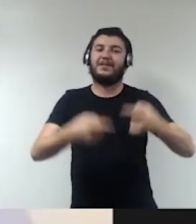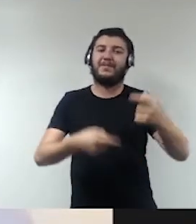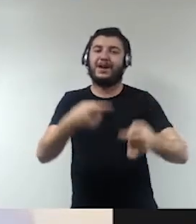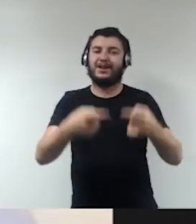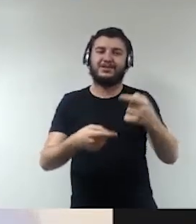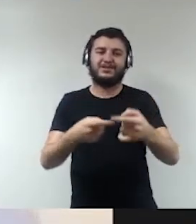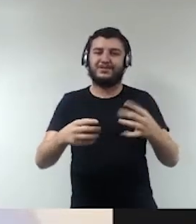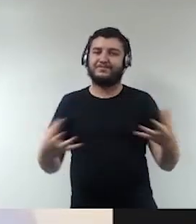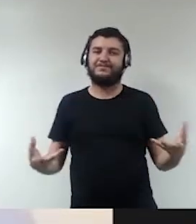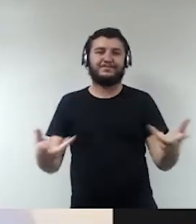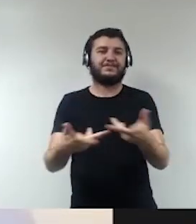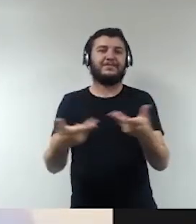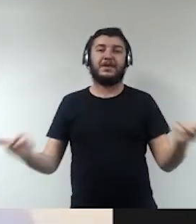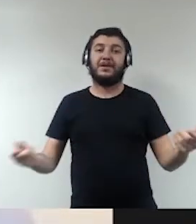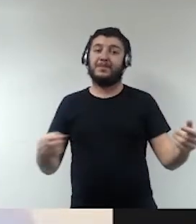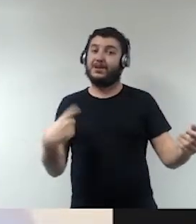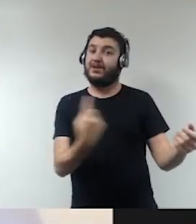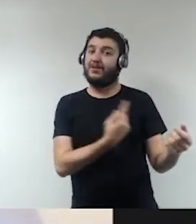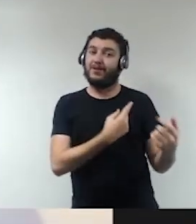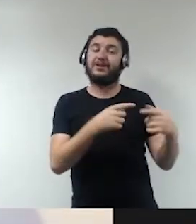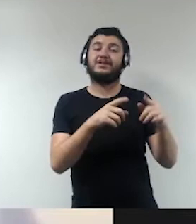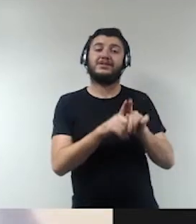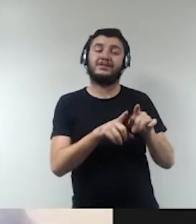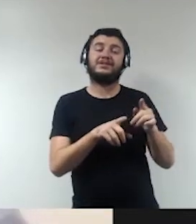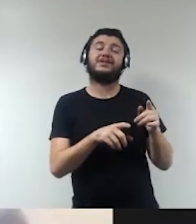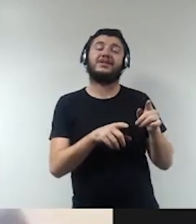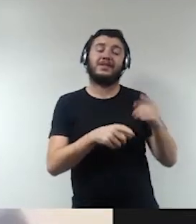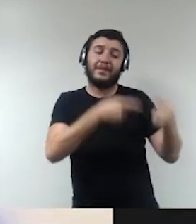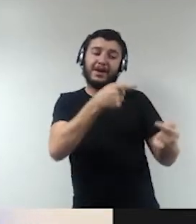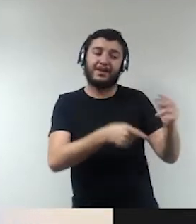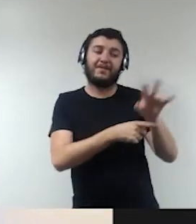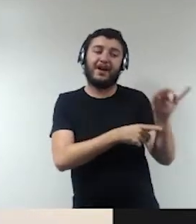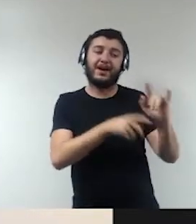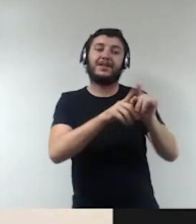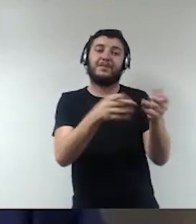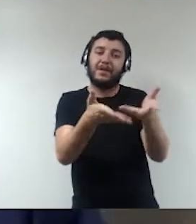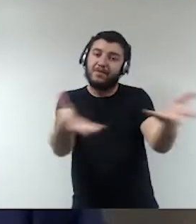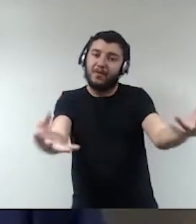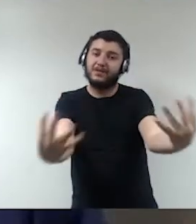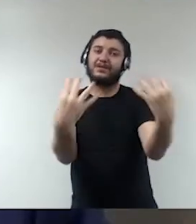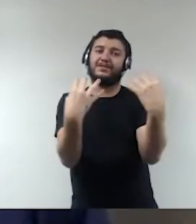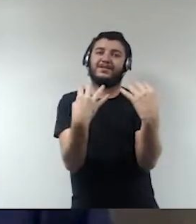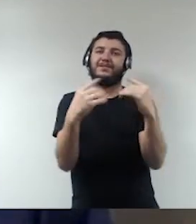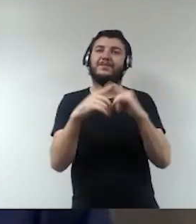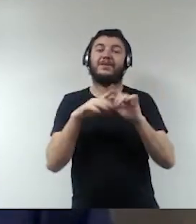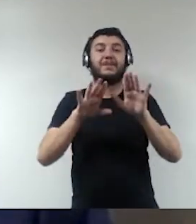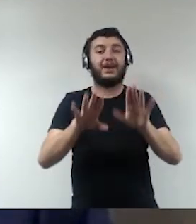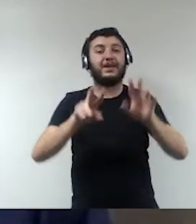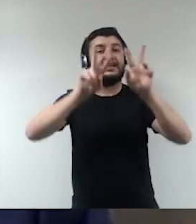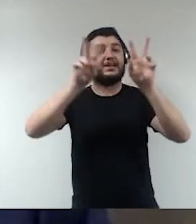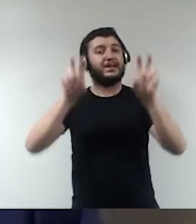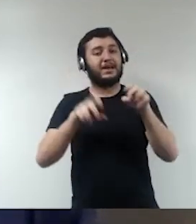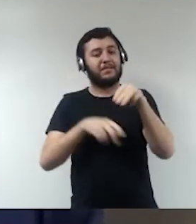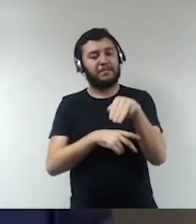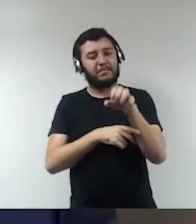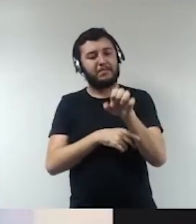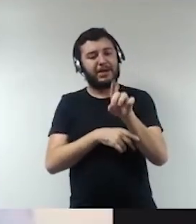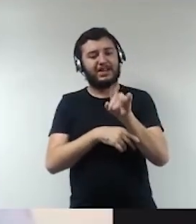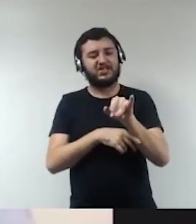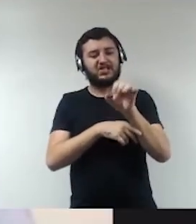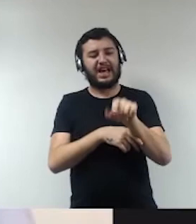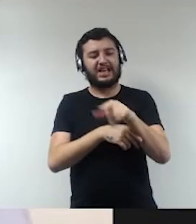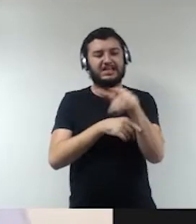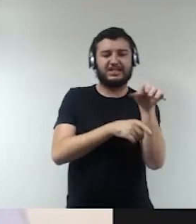para nós e principalmente para quem nos está assistindo. O tema mediação não é um tema